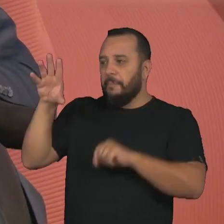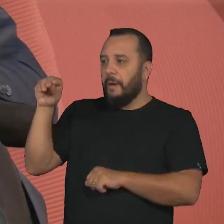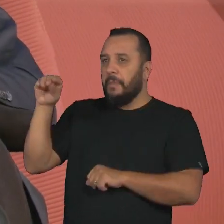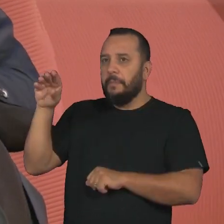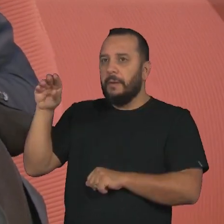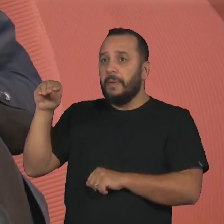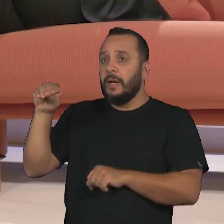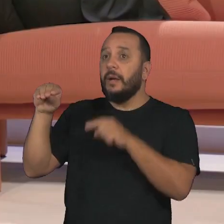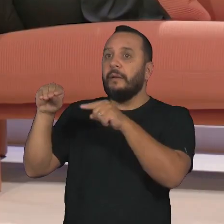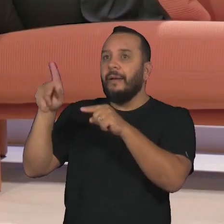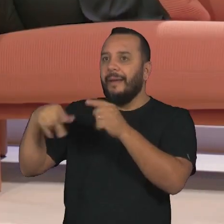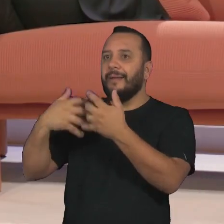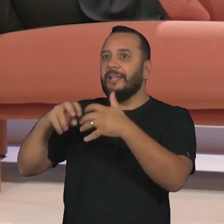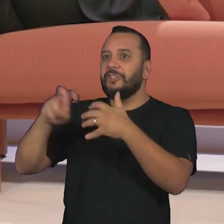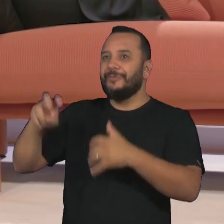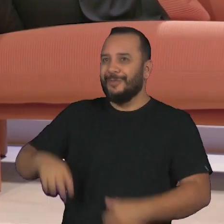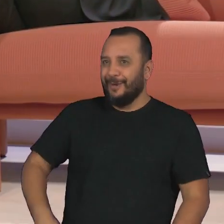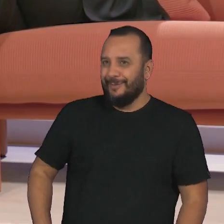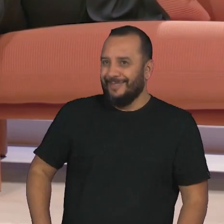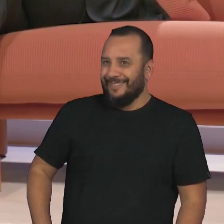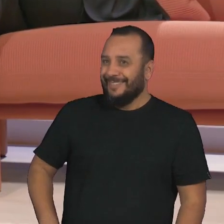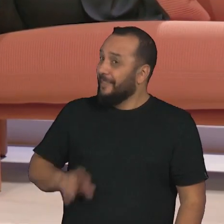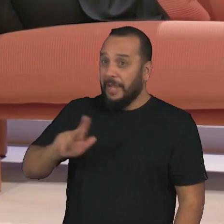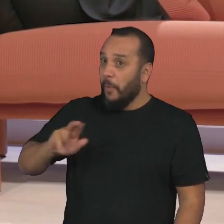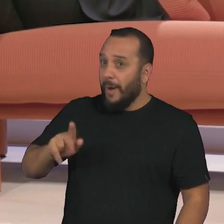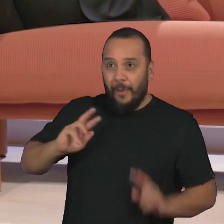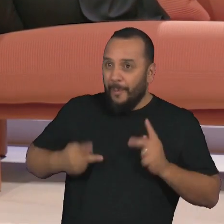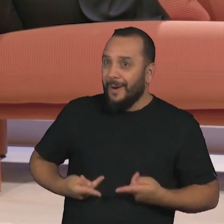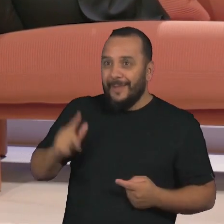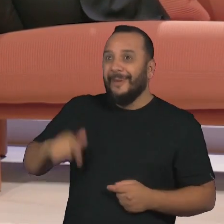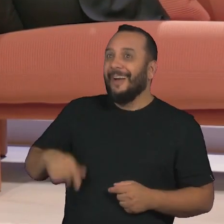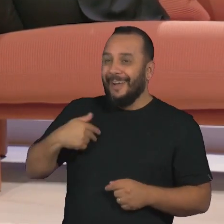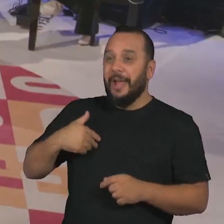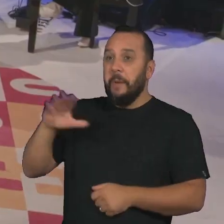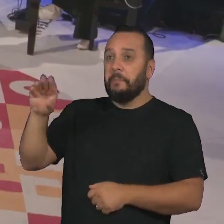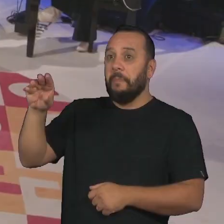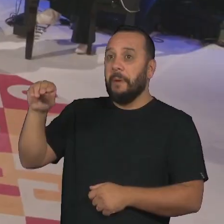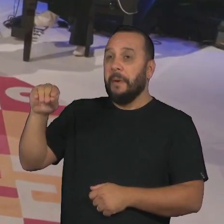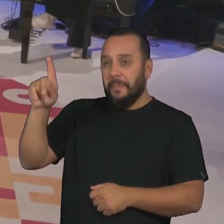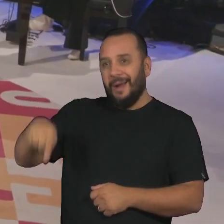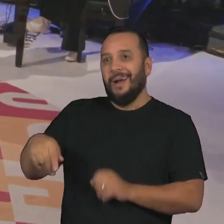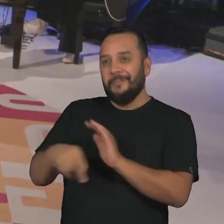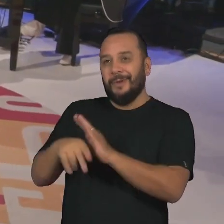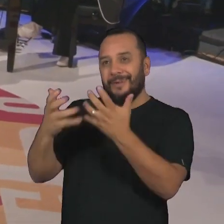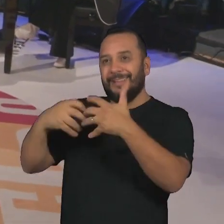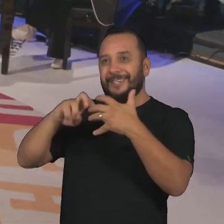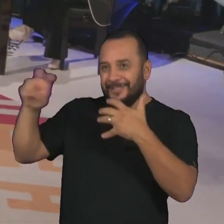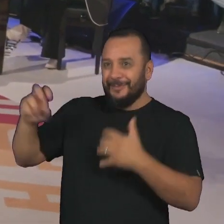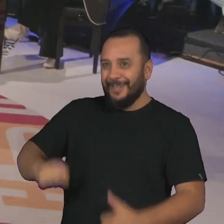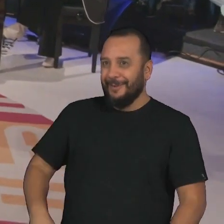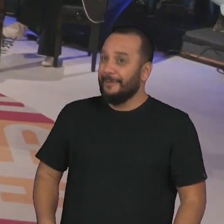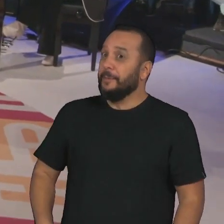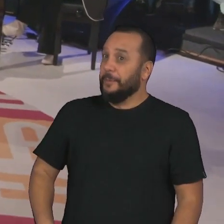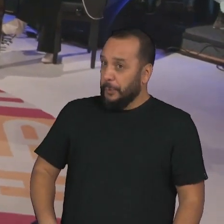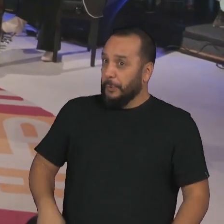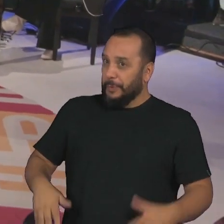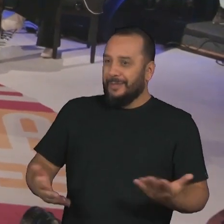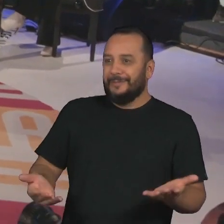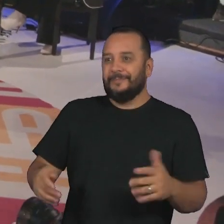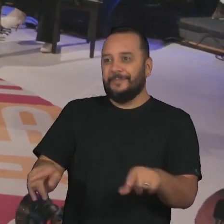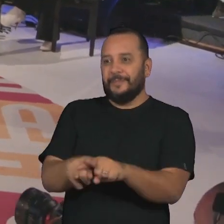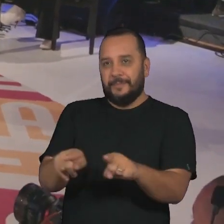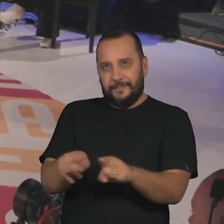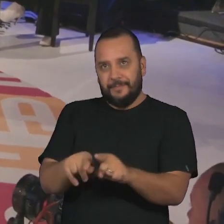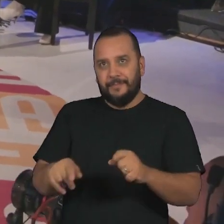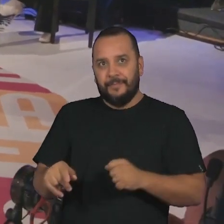300 pessoas foram na missa nesse dia, para ver o que ia sair dali, né? E outro dia eu coloquei assim, o